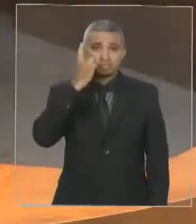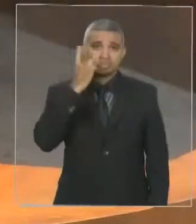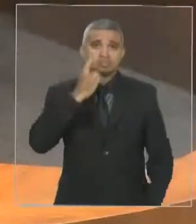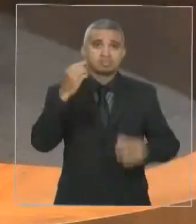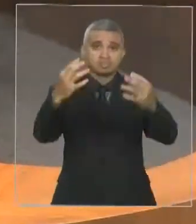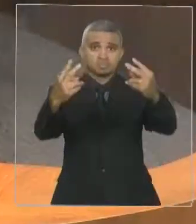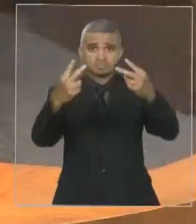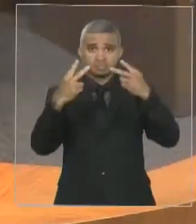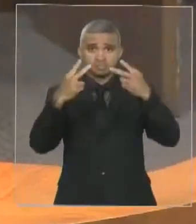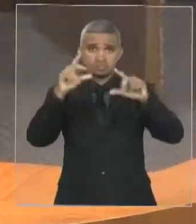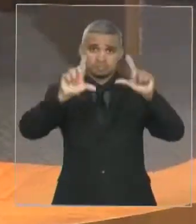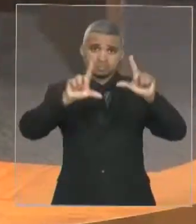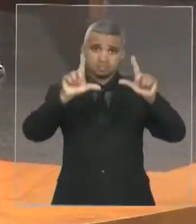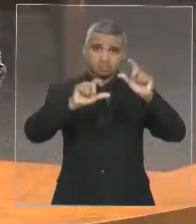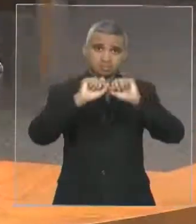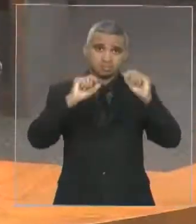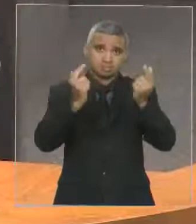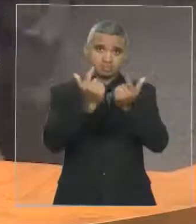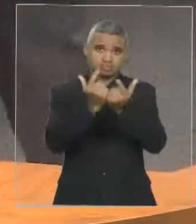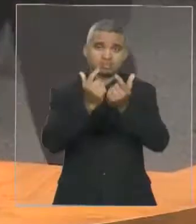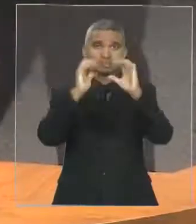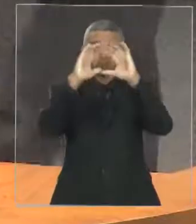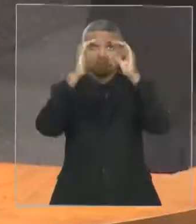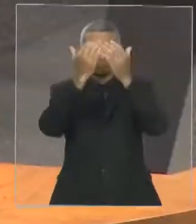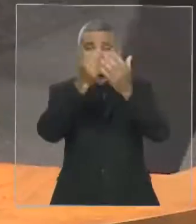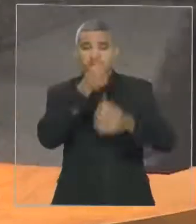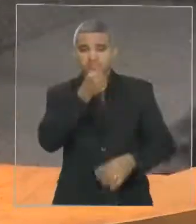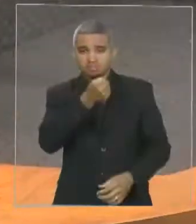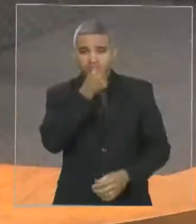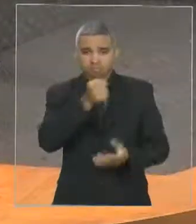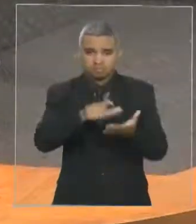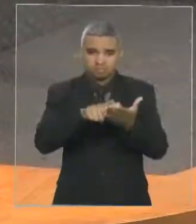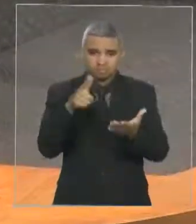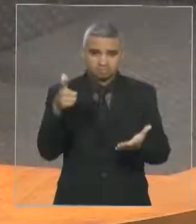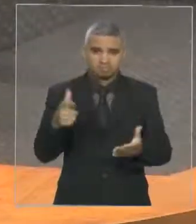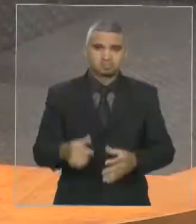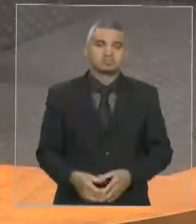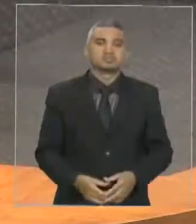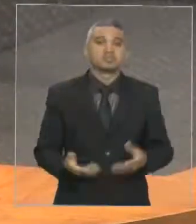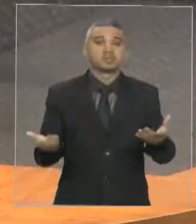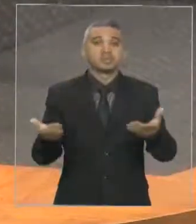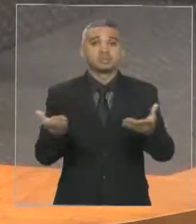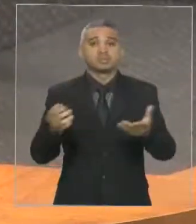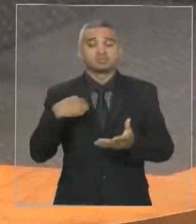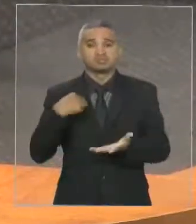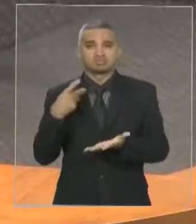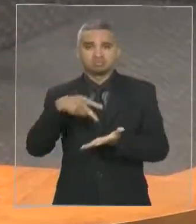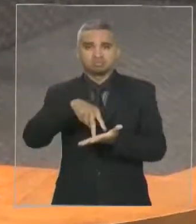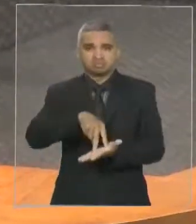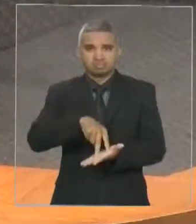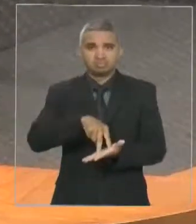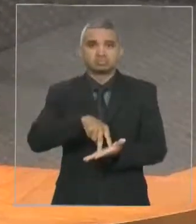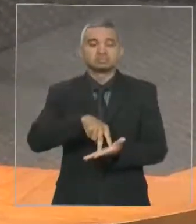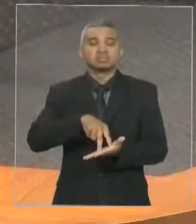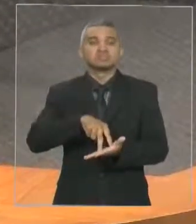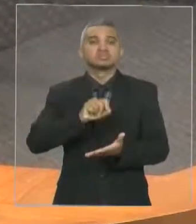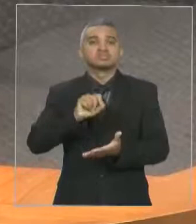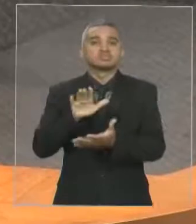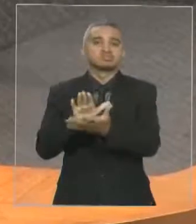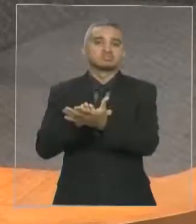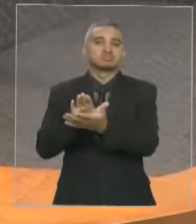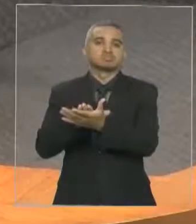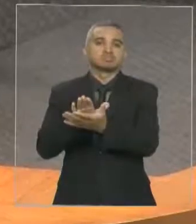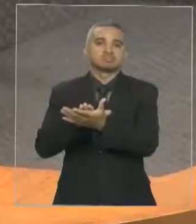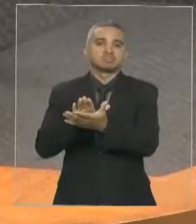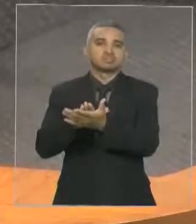assistem através da TV Assembleia. Senhor presidente, hoje eu venho à tribuna parabenizar o governo do Estado por intermédio da